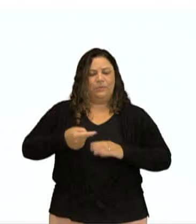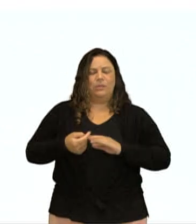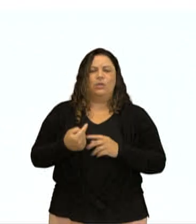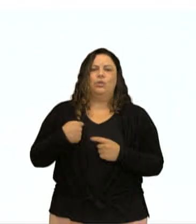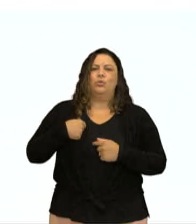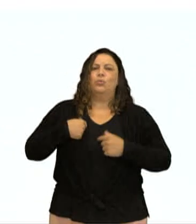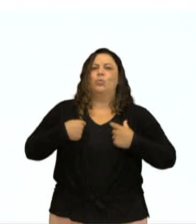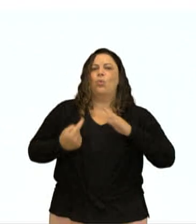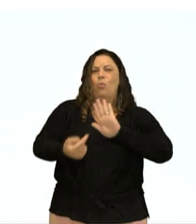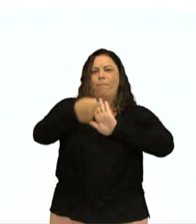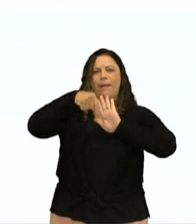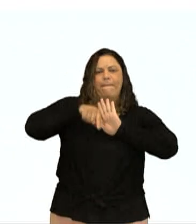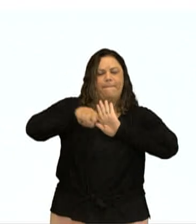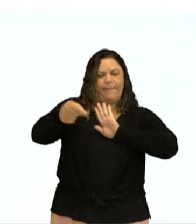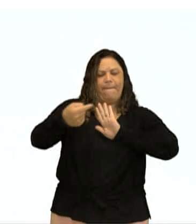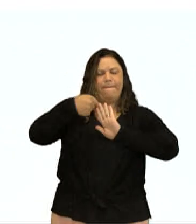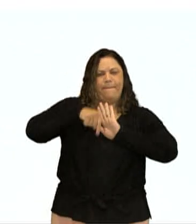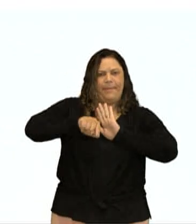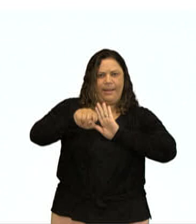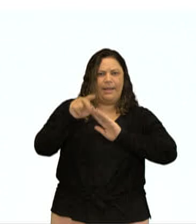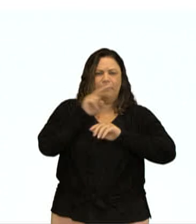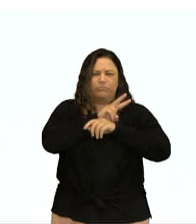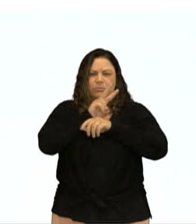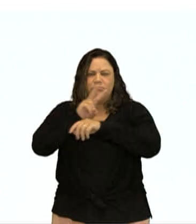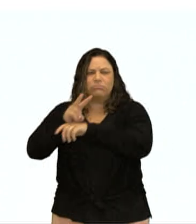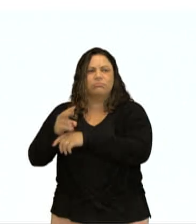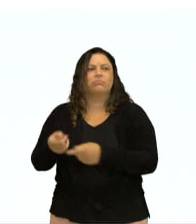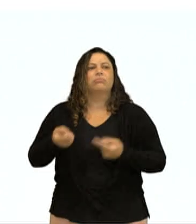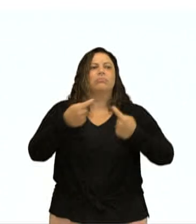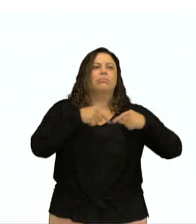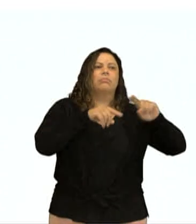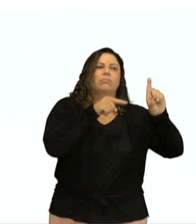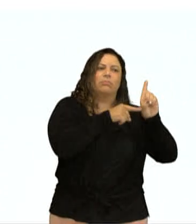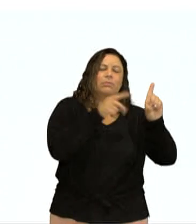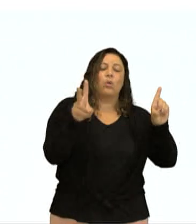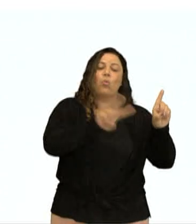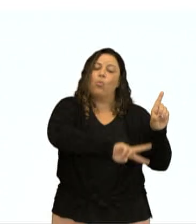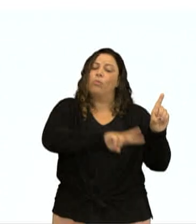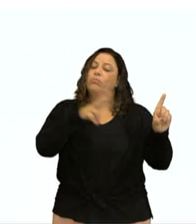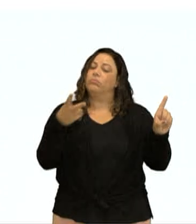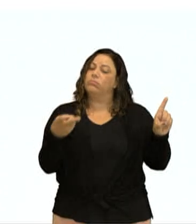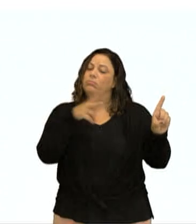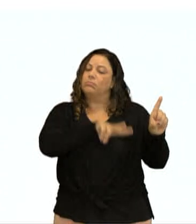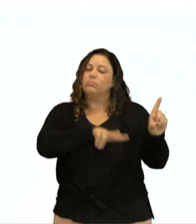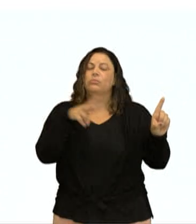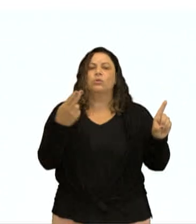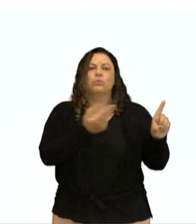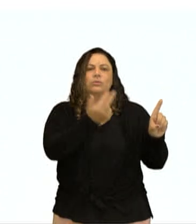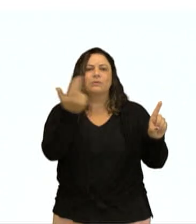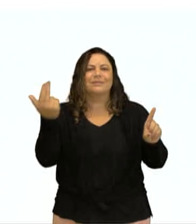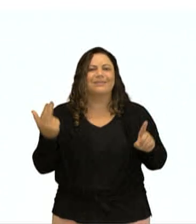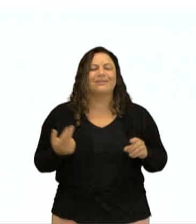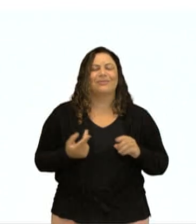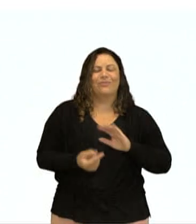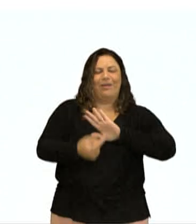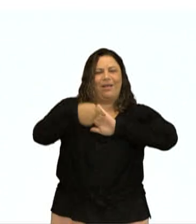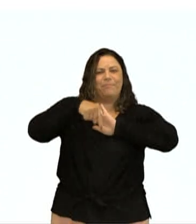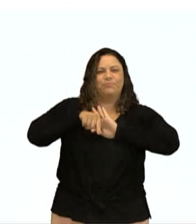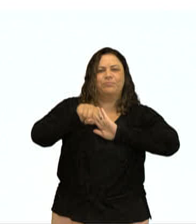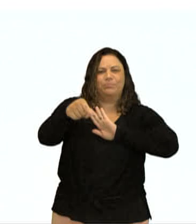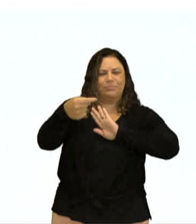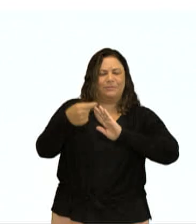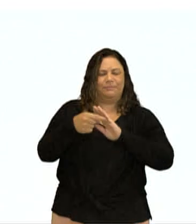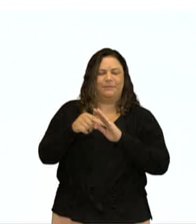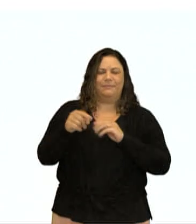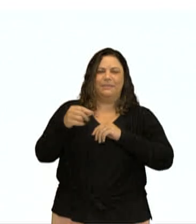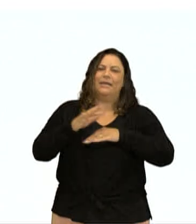imunológico a produzir anticorpos. Ou letra D, ambos têm a mesma função de impedir doenças. Eu